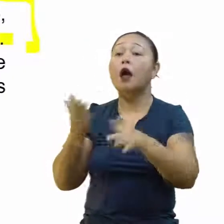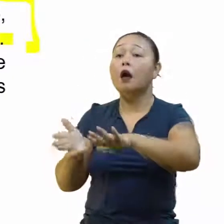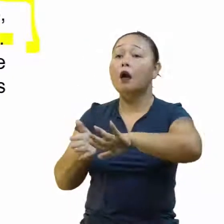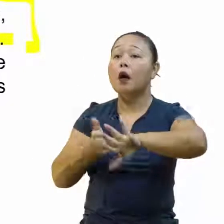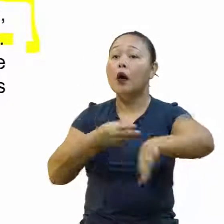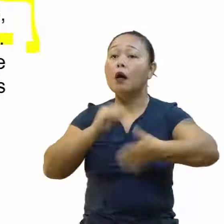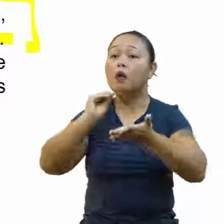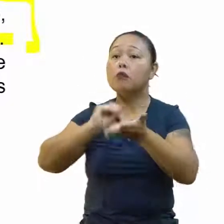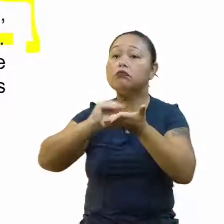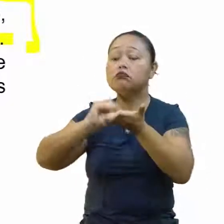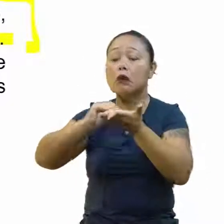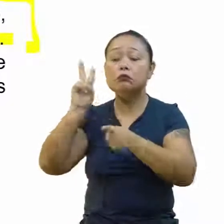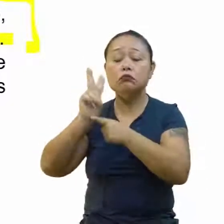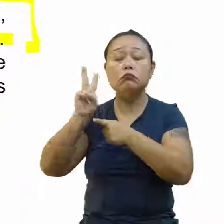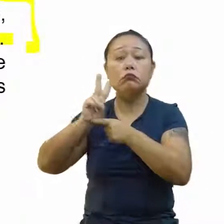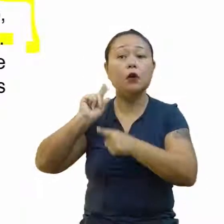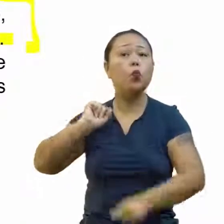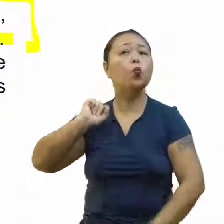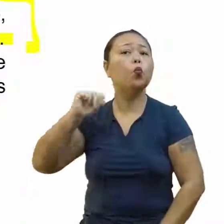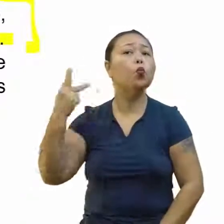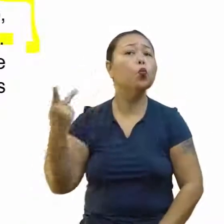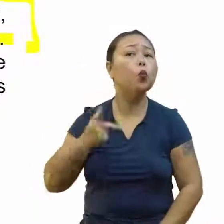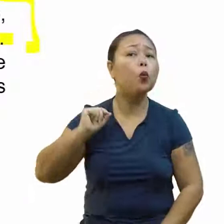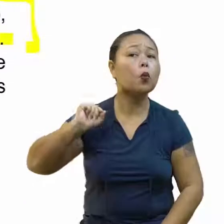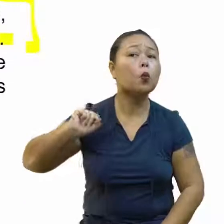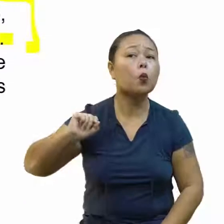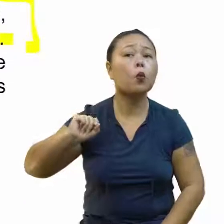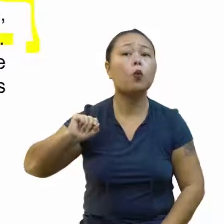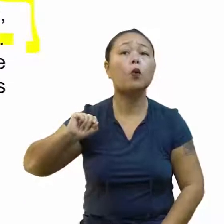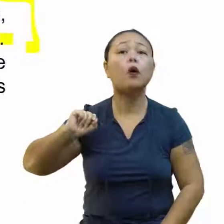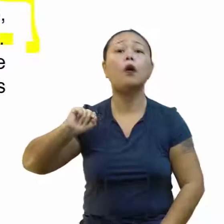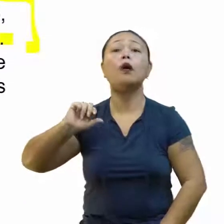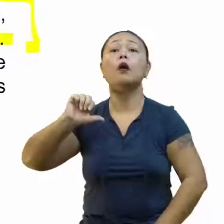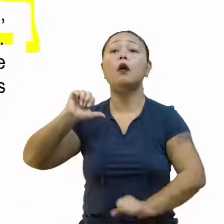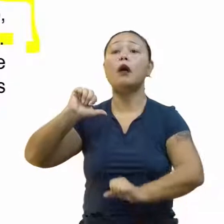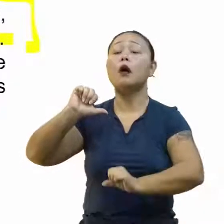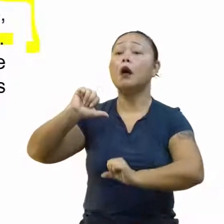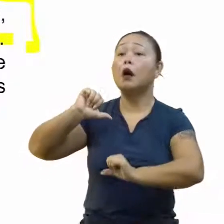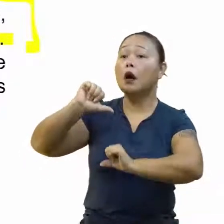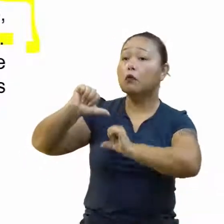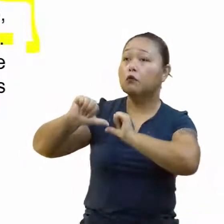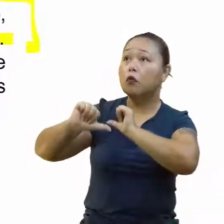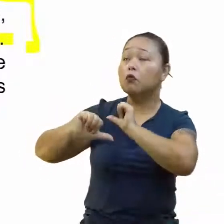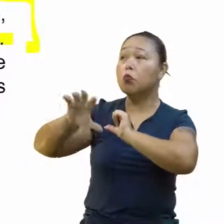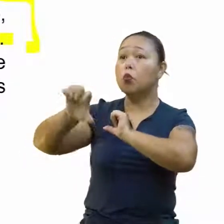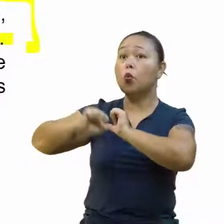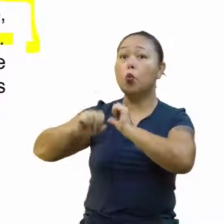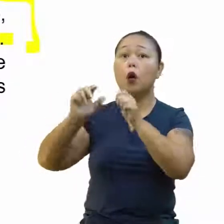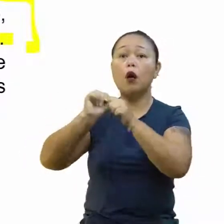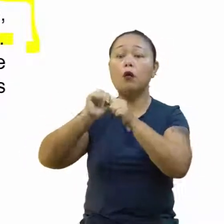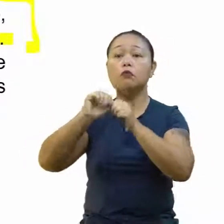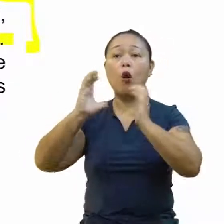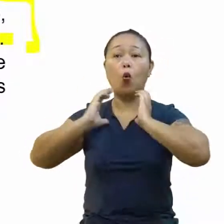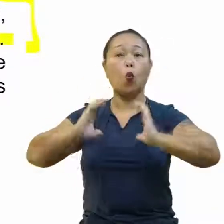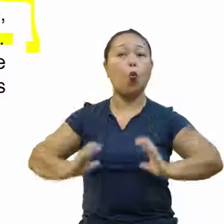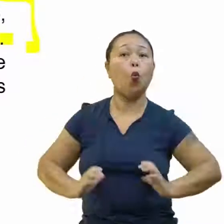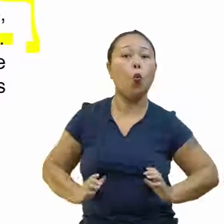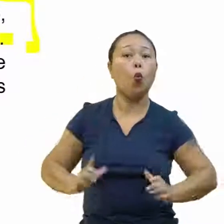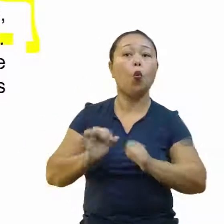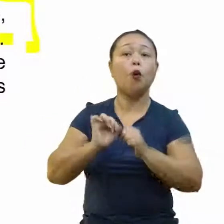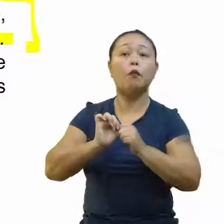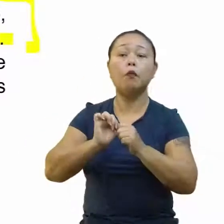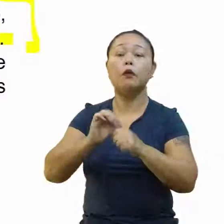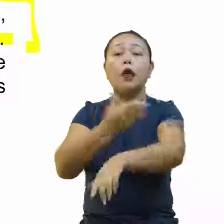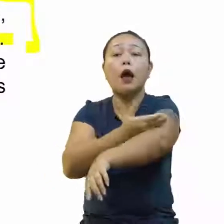dela vai acarretar o quê? Né? E a adoção de comportamentos aí preventivos, hábitos saudáveis, ela